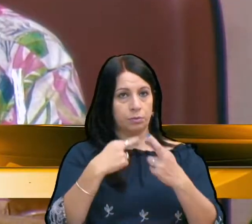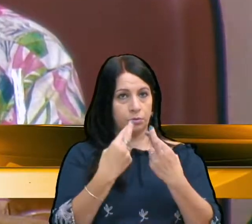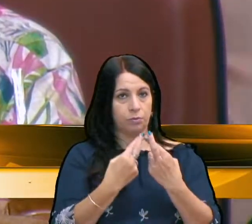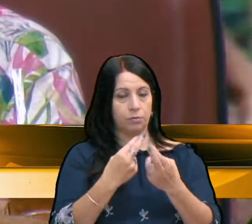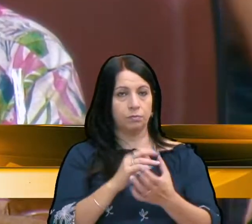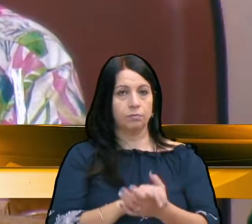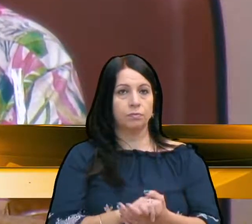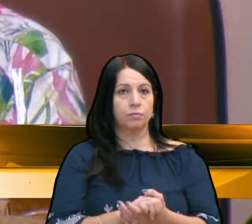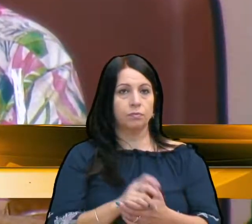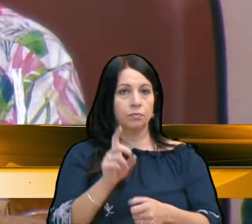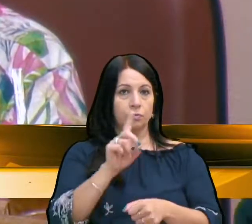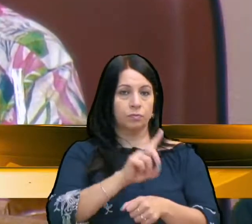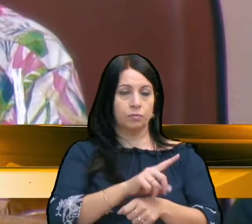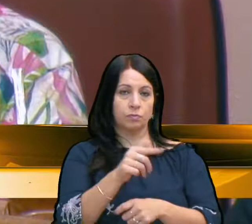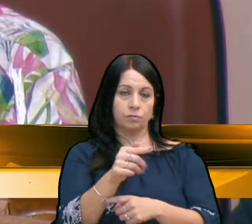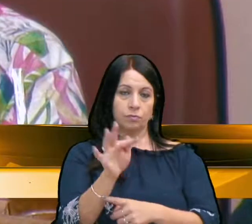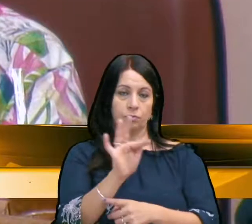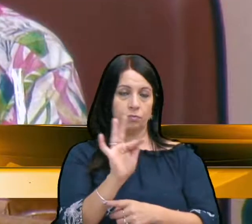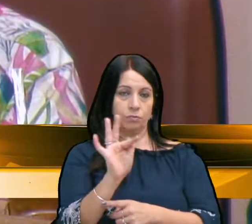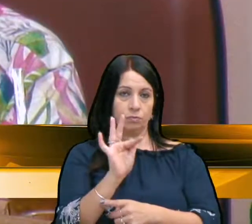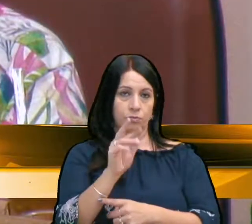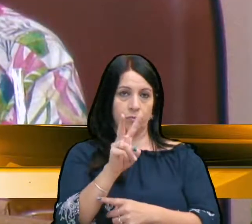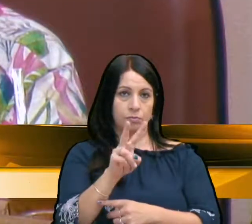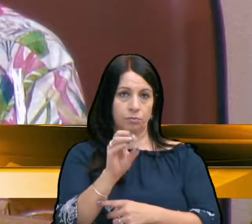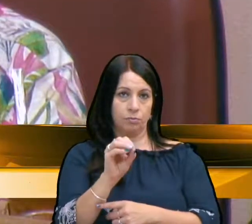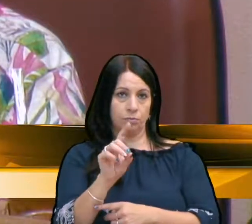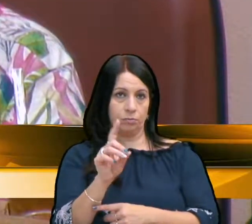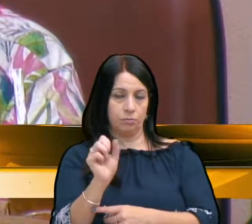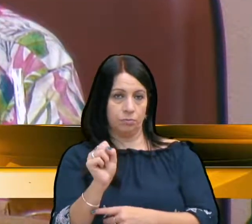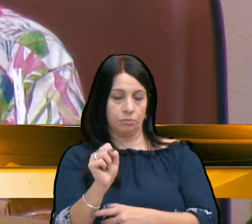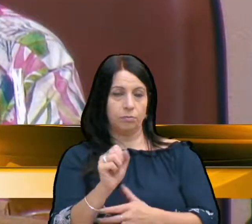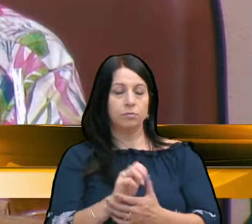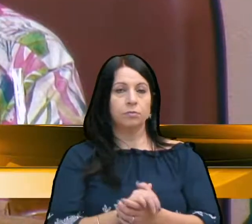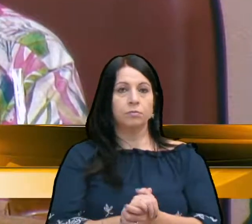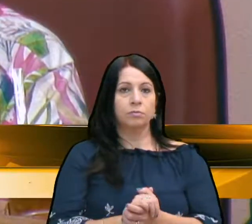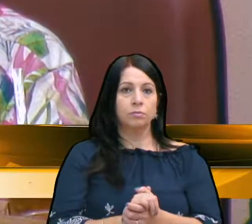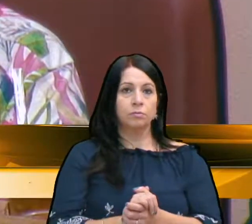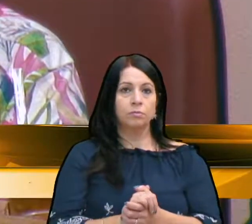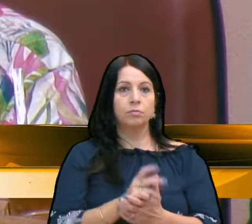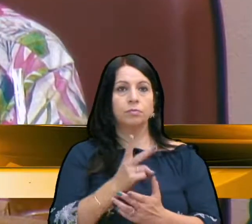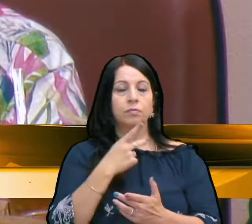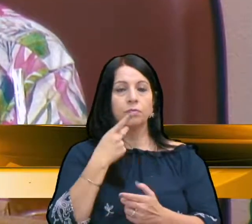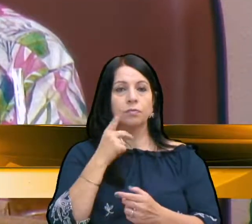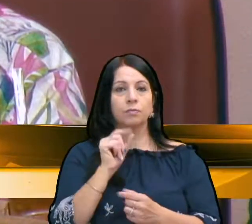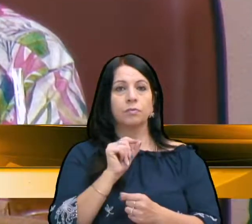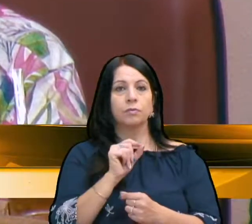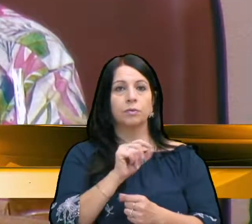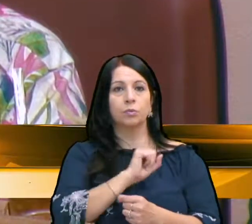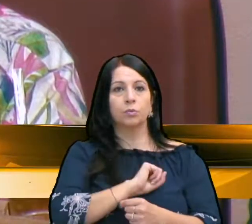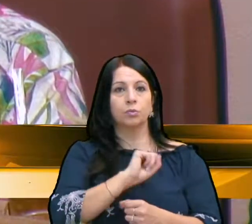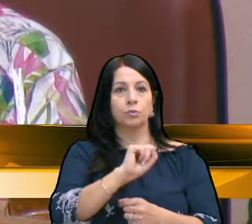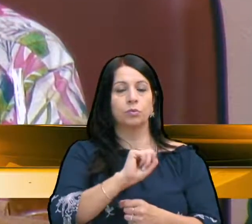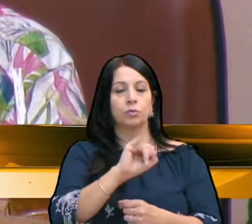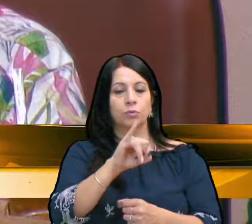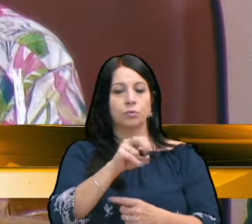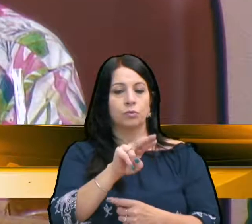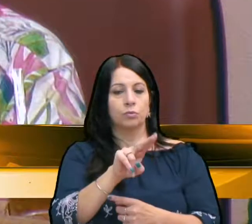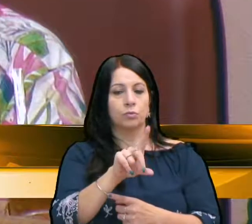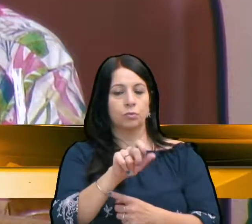ordinária do dia 7 de fevereiro de 2018, para a manifestação do senhor